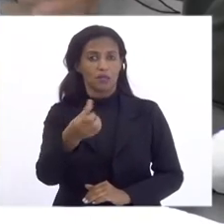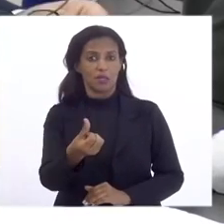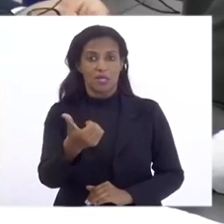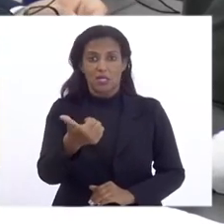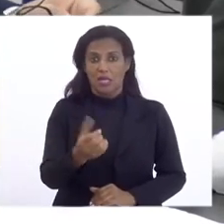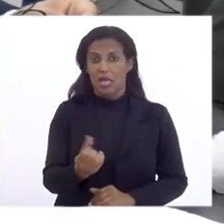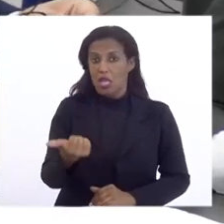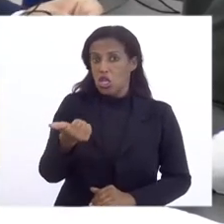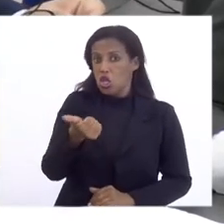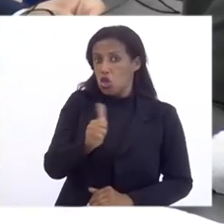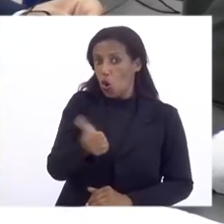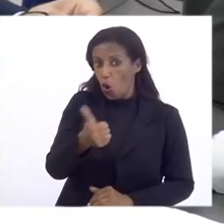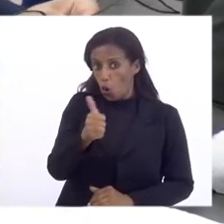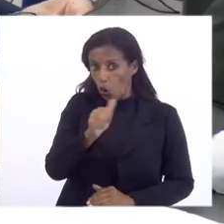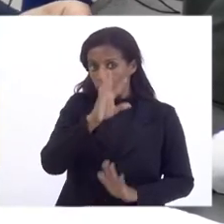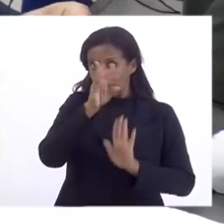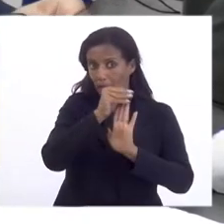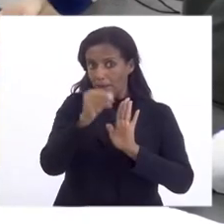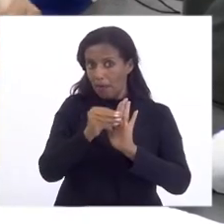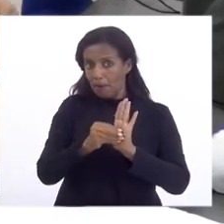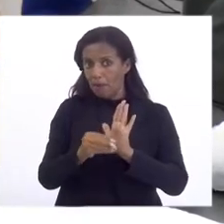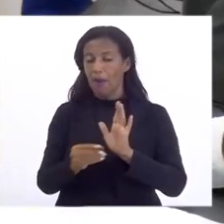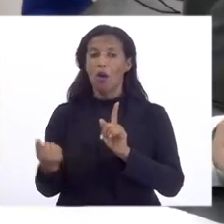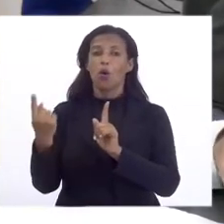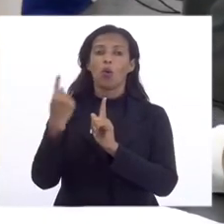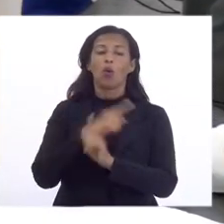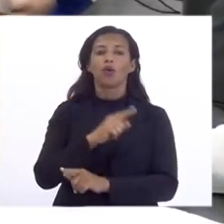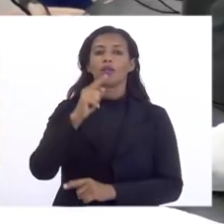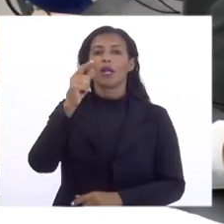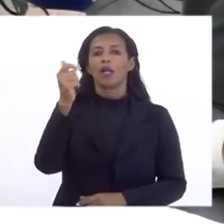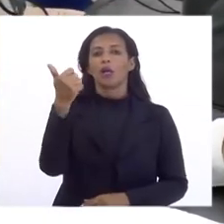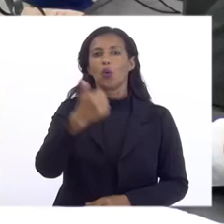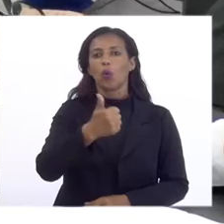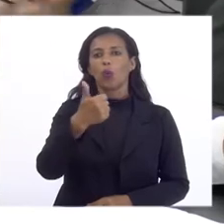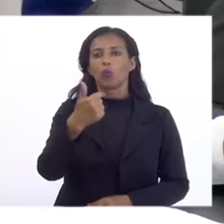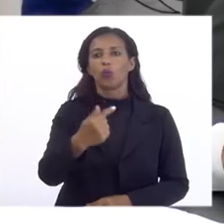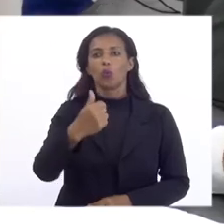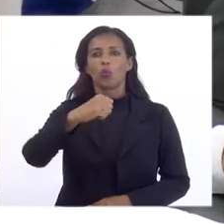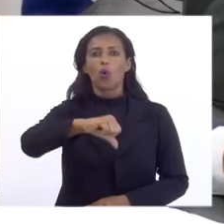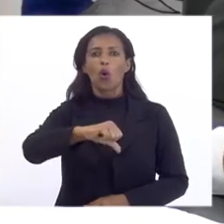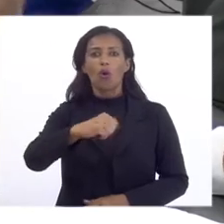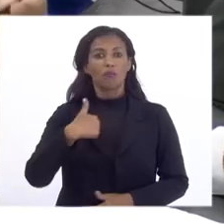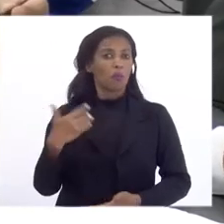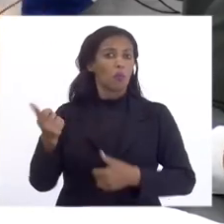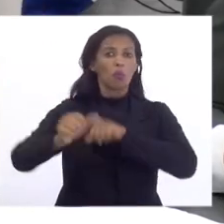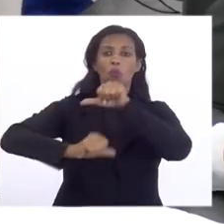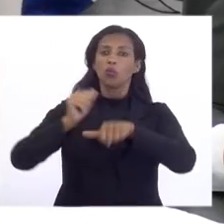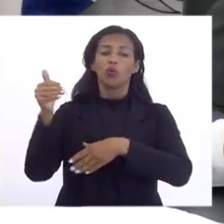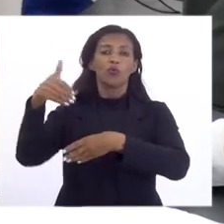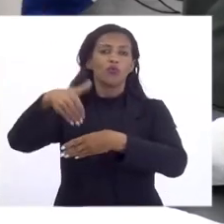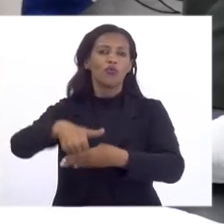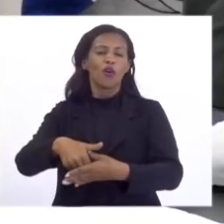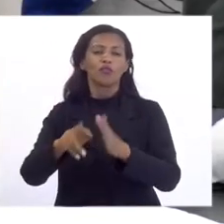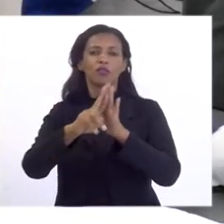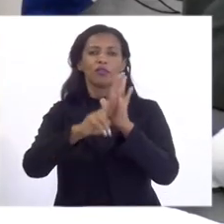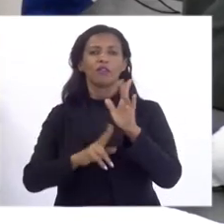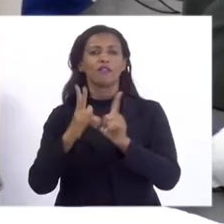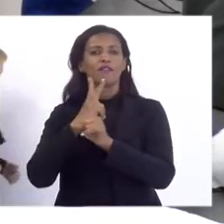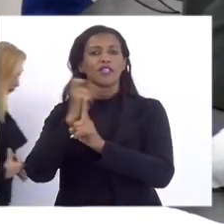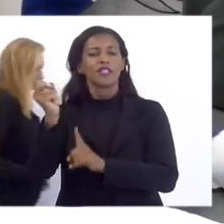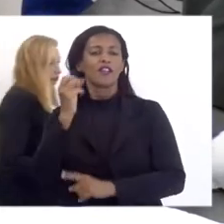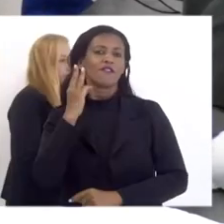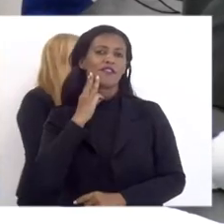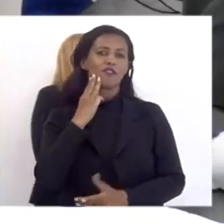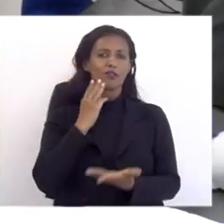e 11... Contrário às emendas 1, 7, 8 e 9. Perfeito. Mudou o voto. Perfeito. E o relator do vencido, deputado